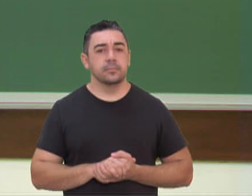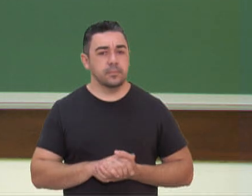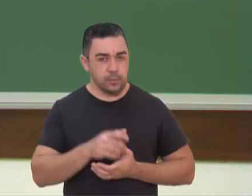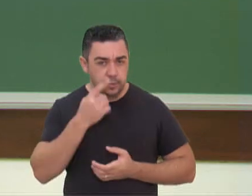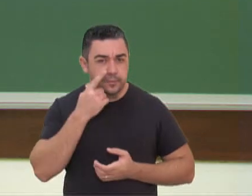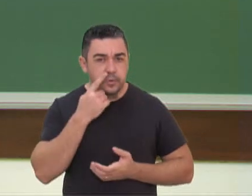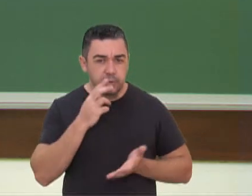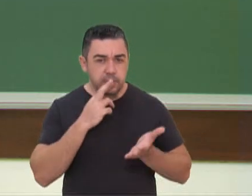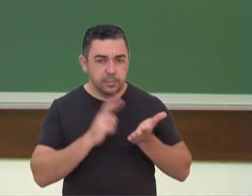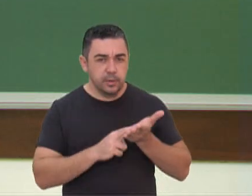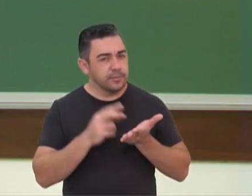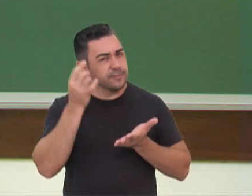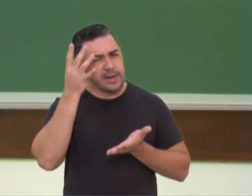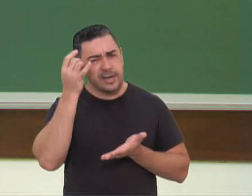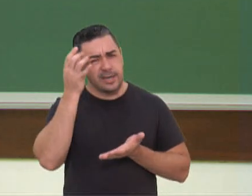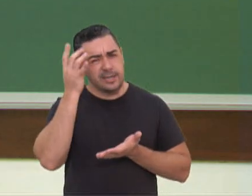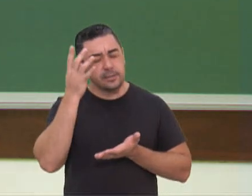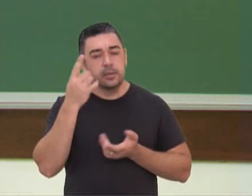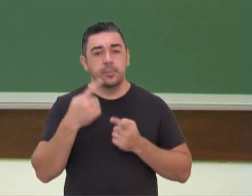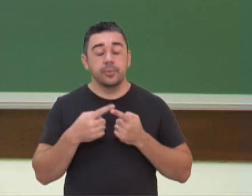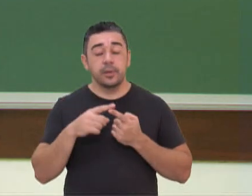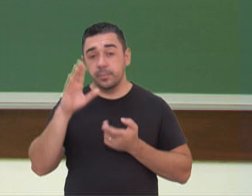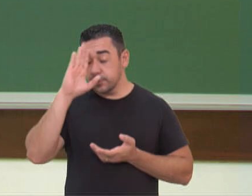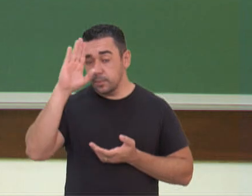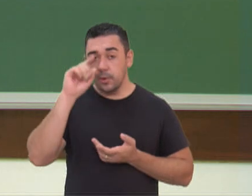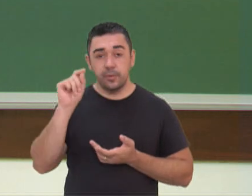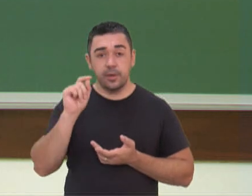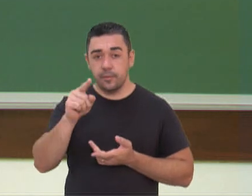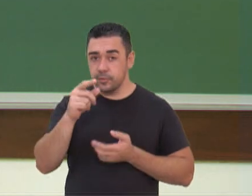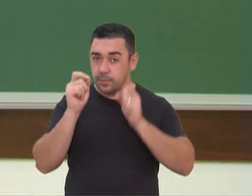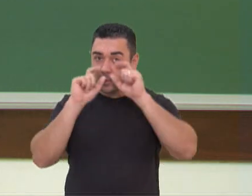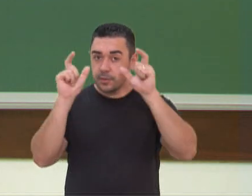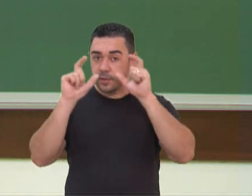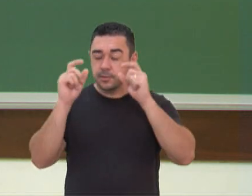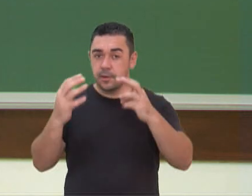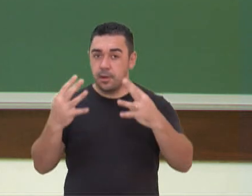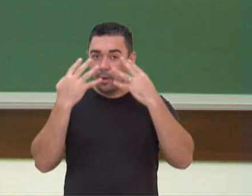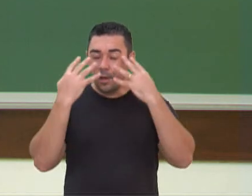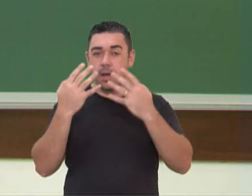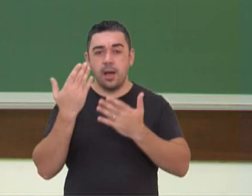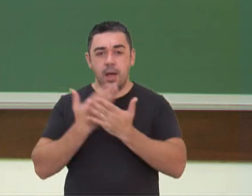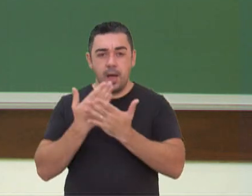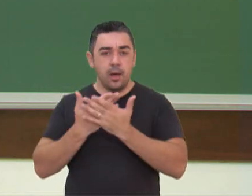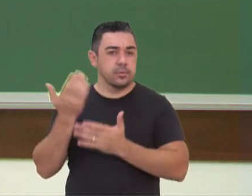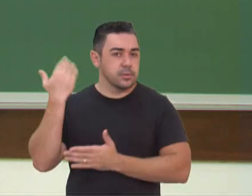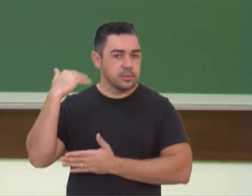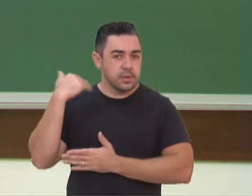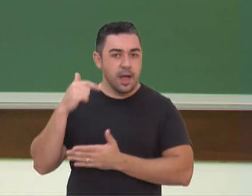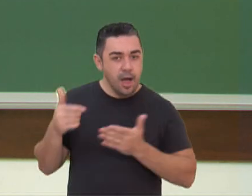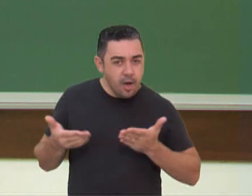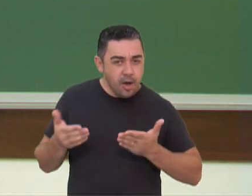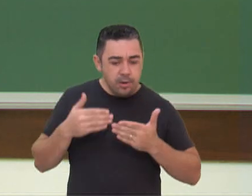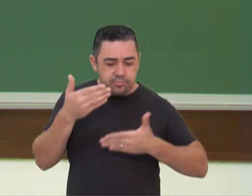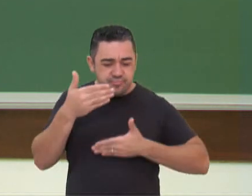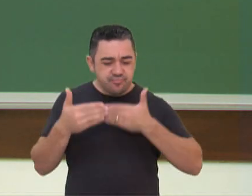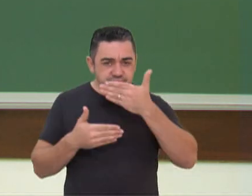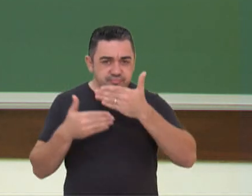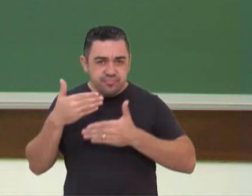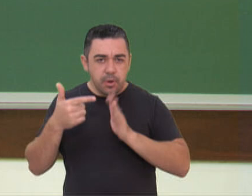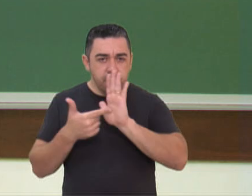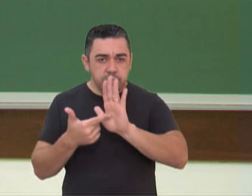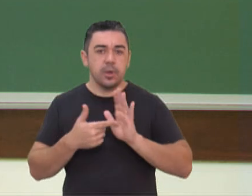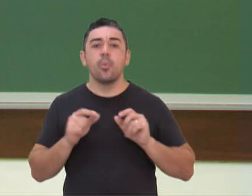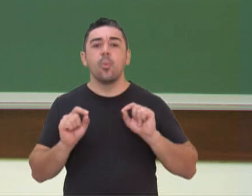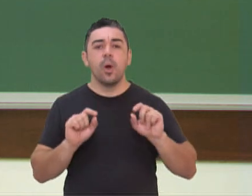essa tarefa foi bem tranquila, principalmente para quem prestou atenção nas últimas telas que a gente viu. Então, quais eram